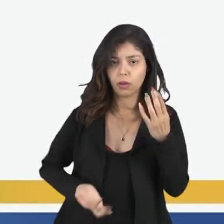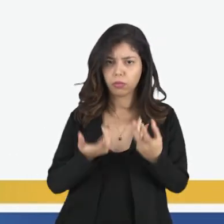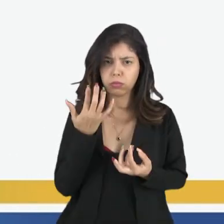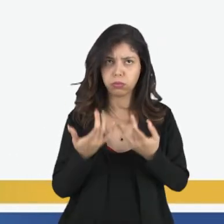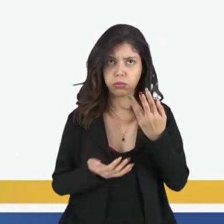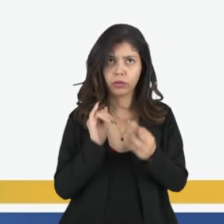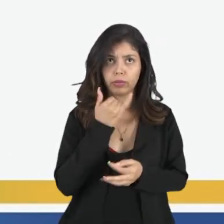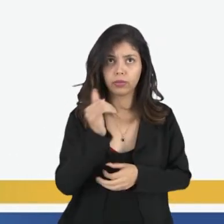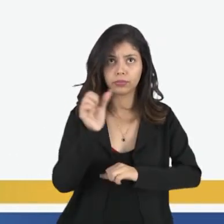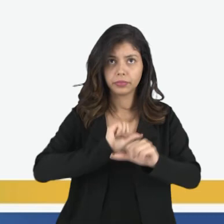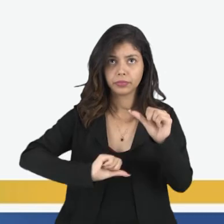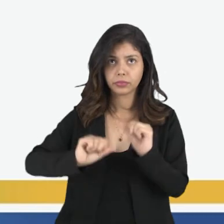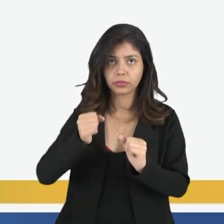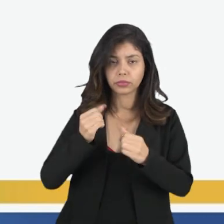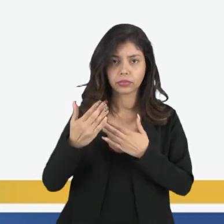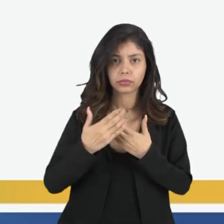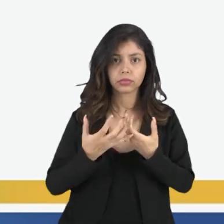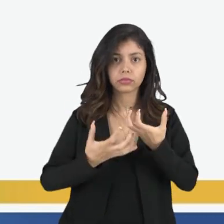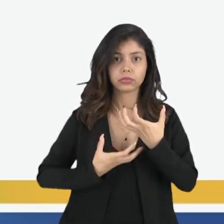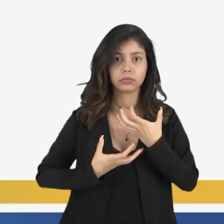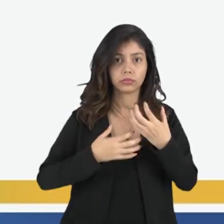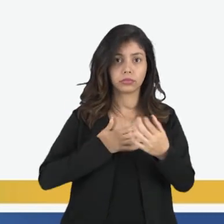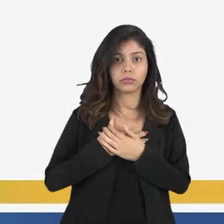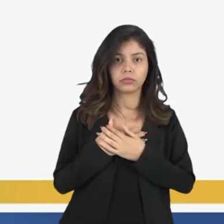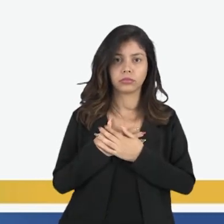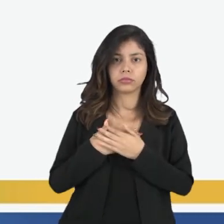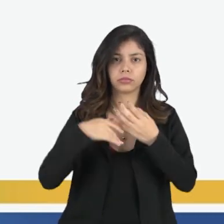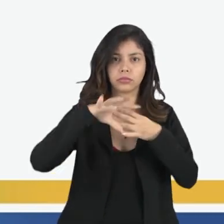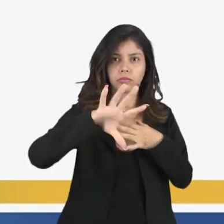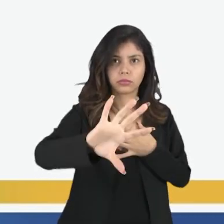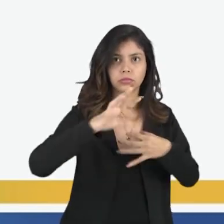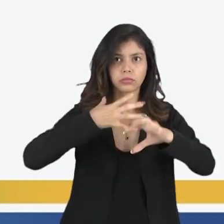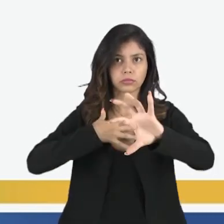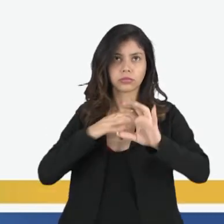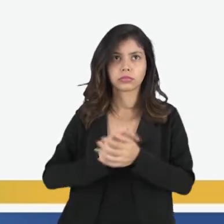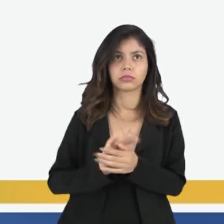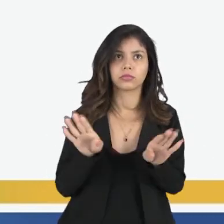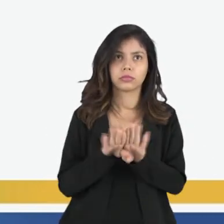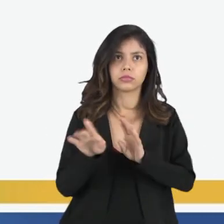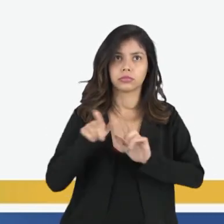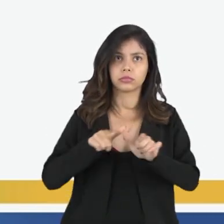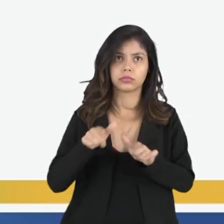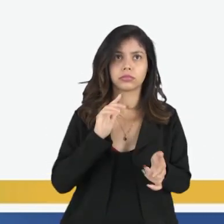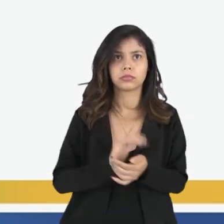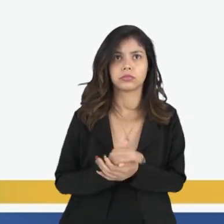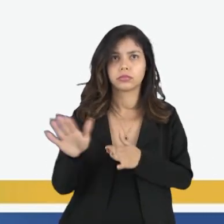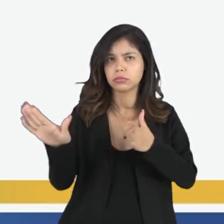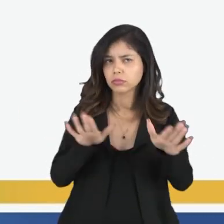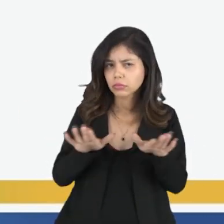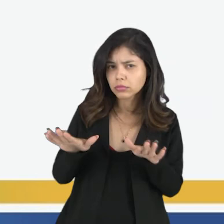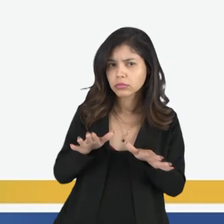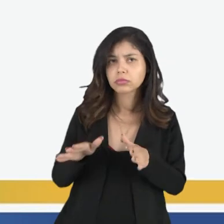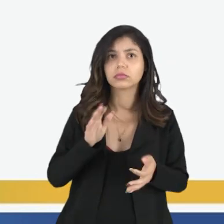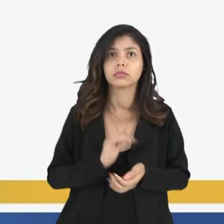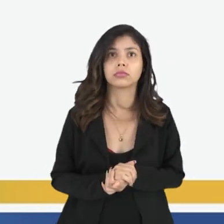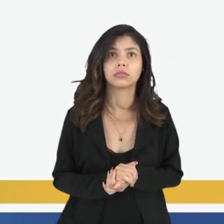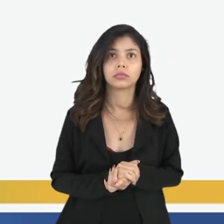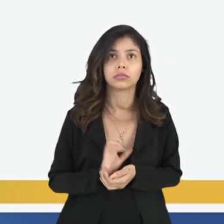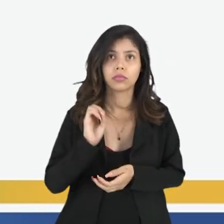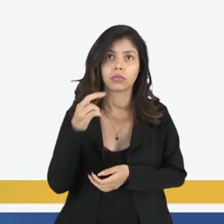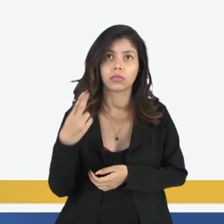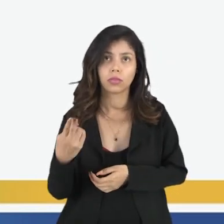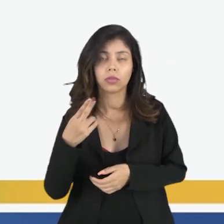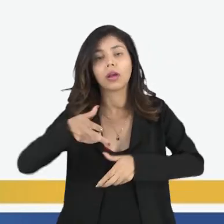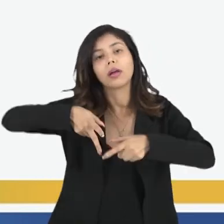calor, que é a energia transferida entre diferentes corpos, e o trabalho, que está associado ao movimento ou